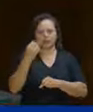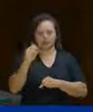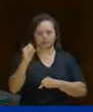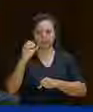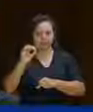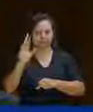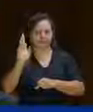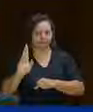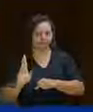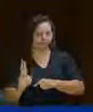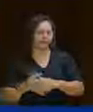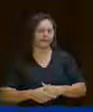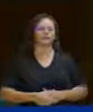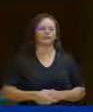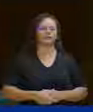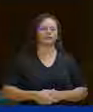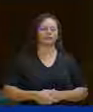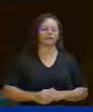28.480.